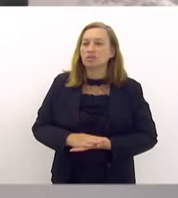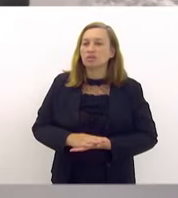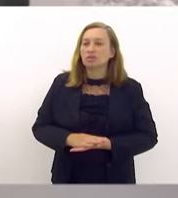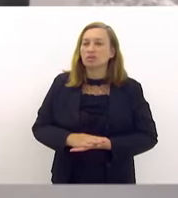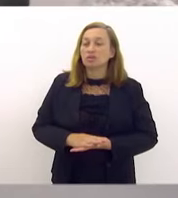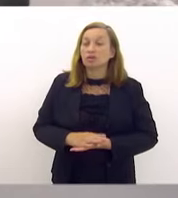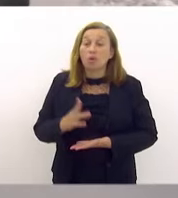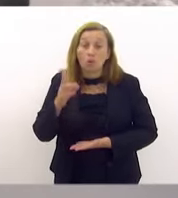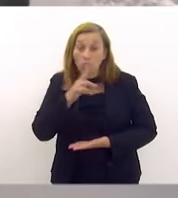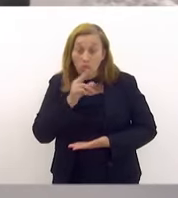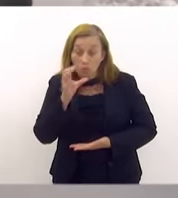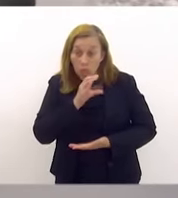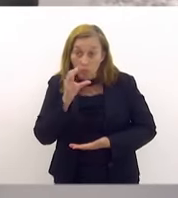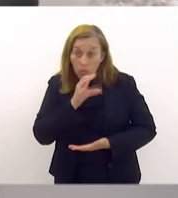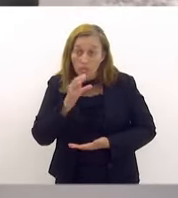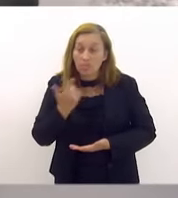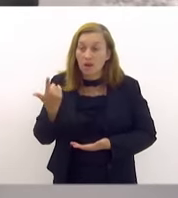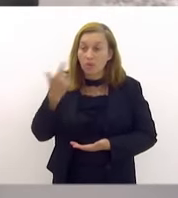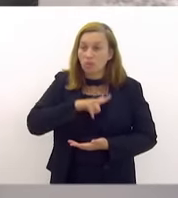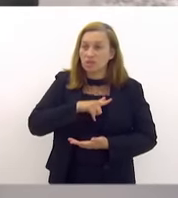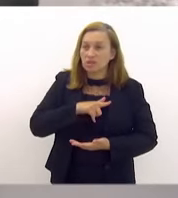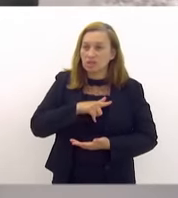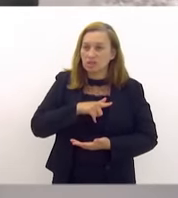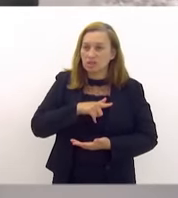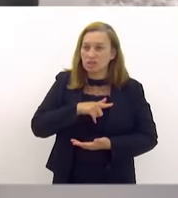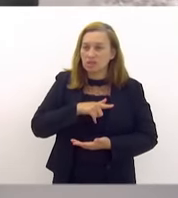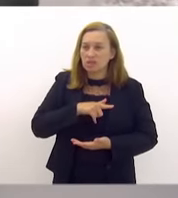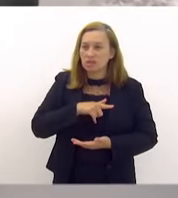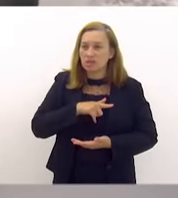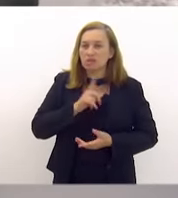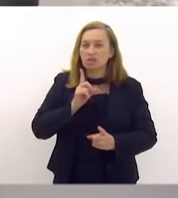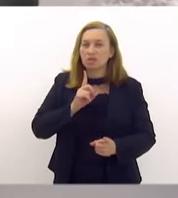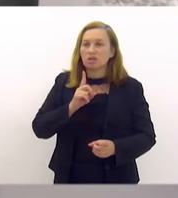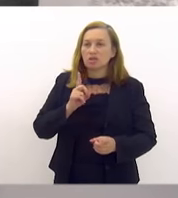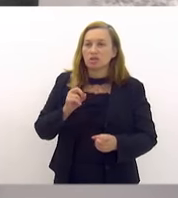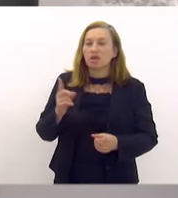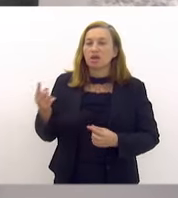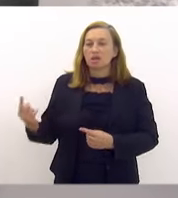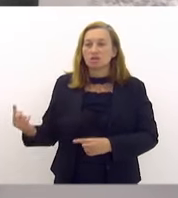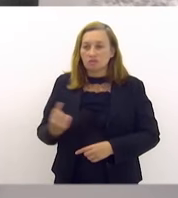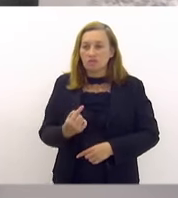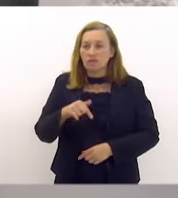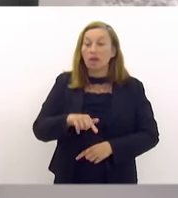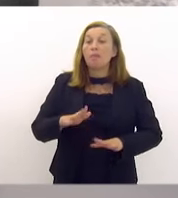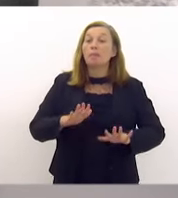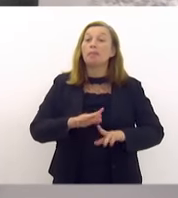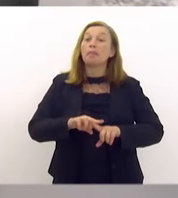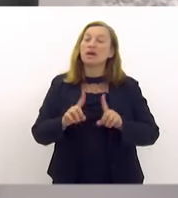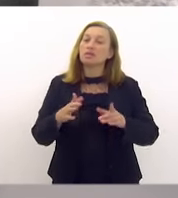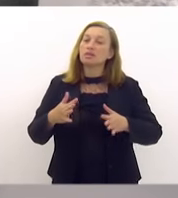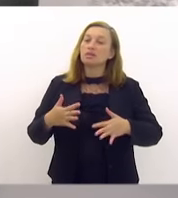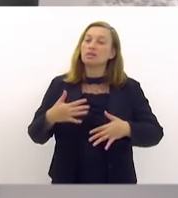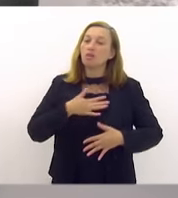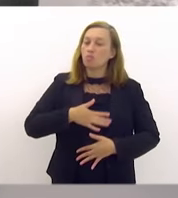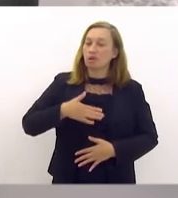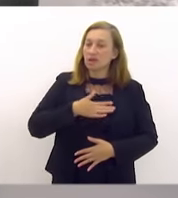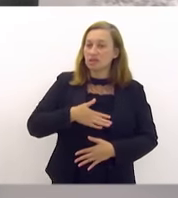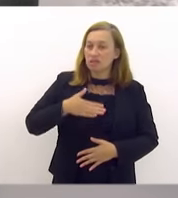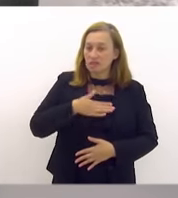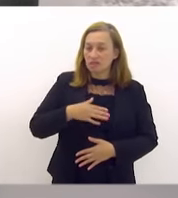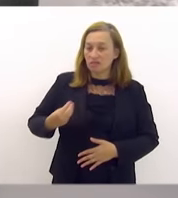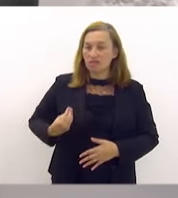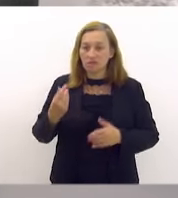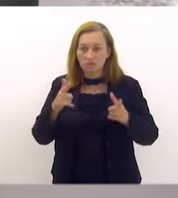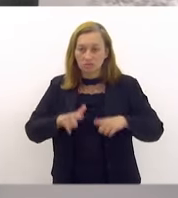foi uma correria para conseguir lá materializar esse encontro mas é pra gente é um prazer o Ministério Público ele